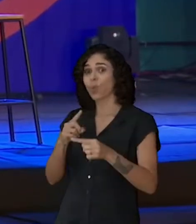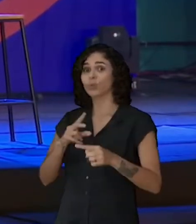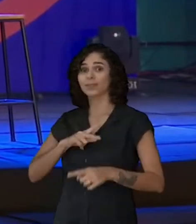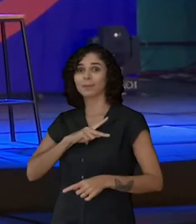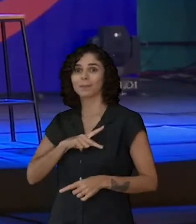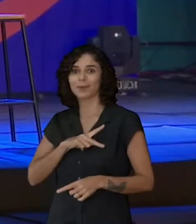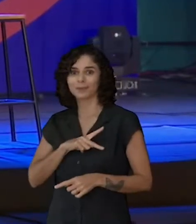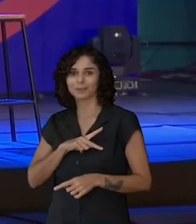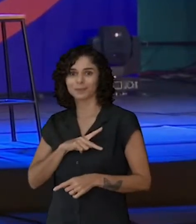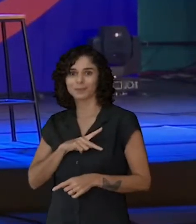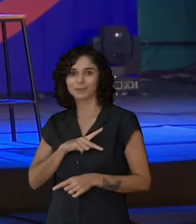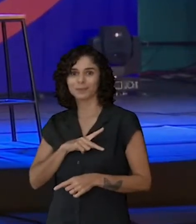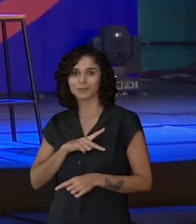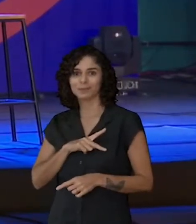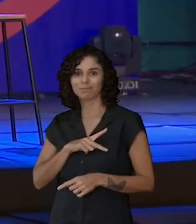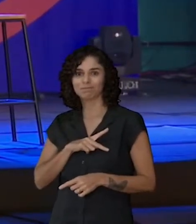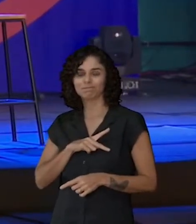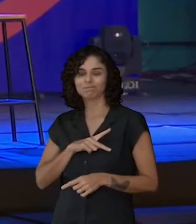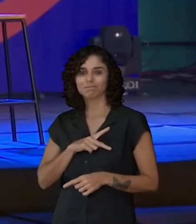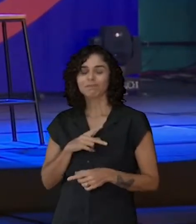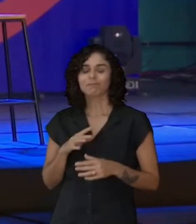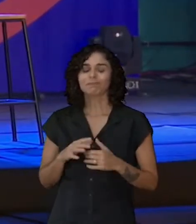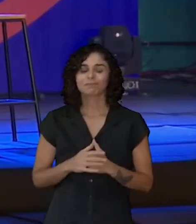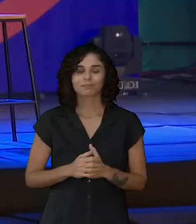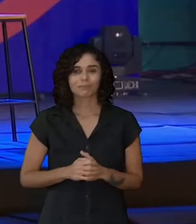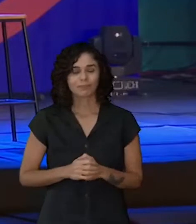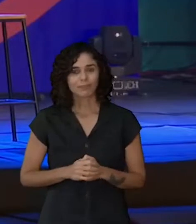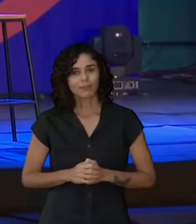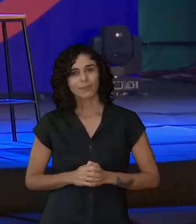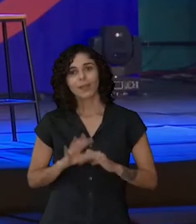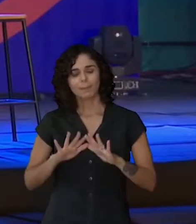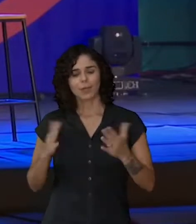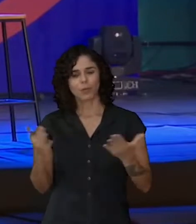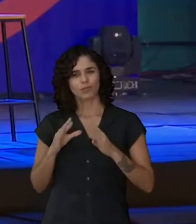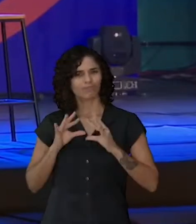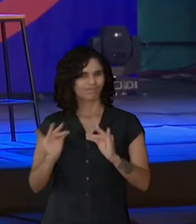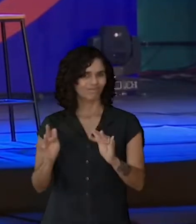cabiam 25 mil pessoas, que hoje só tem as ruínas.